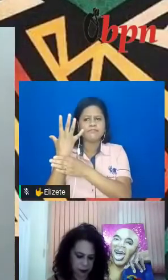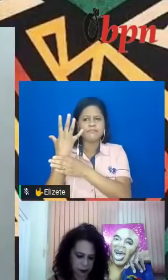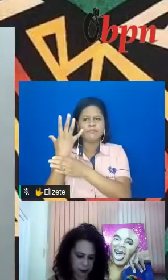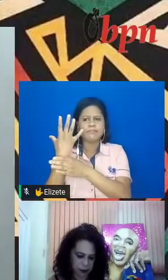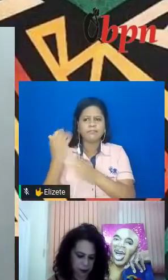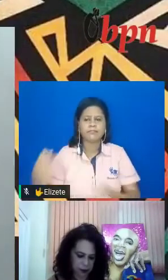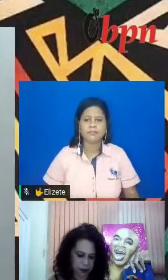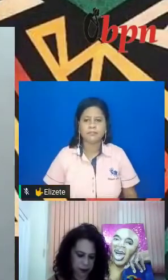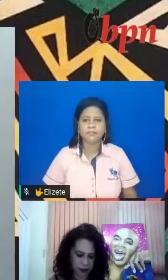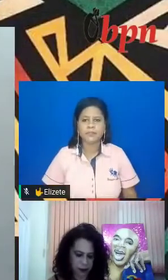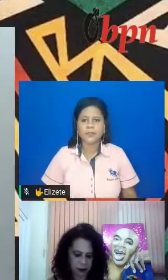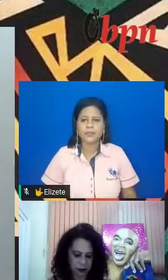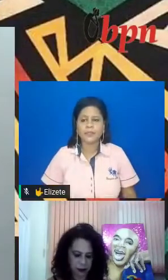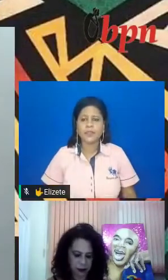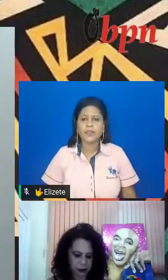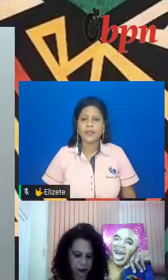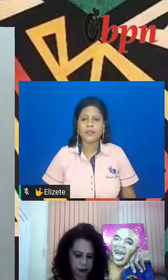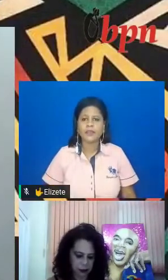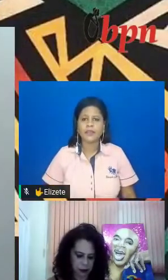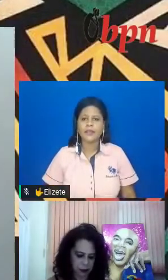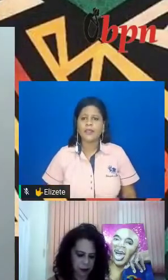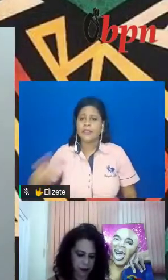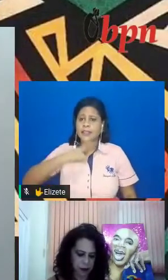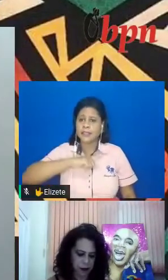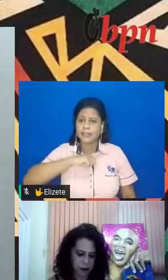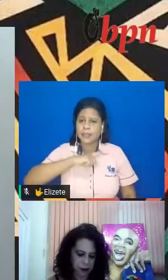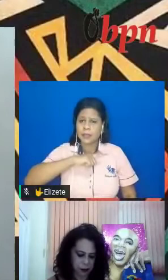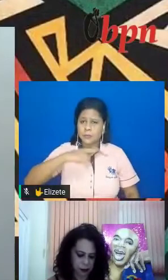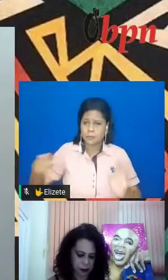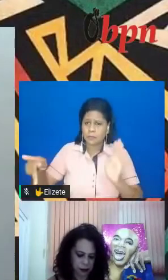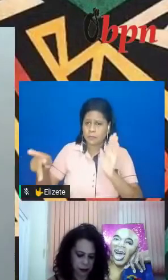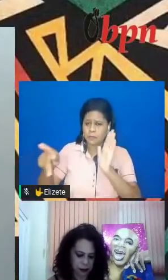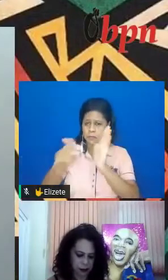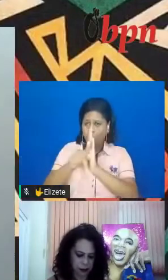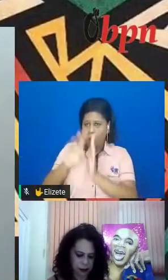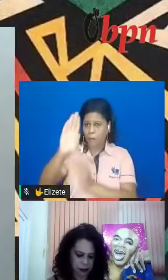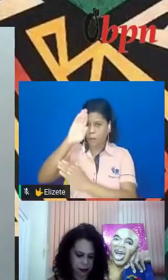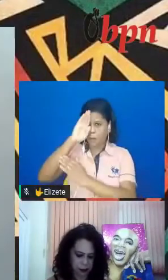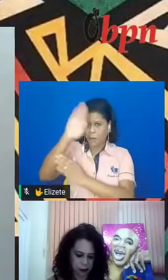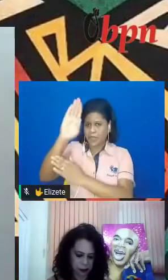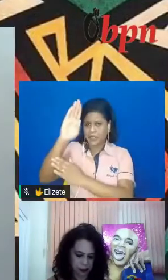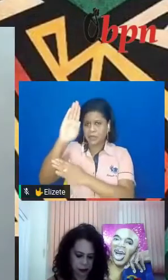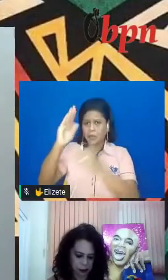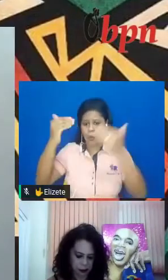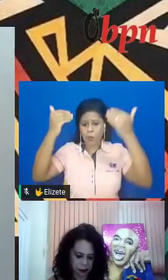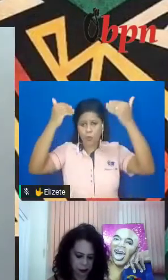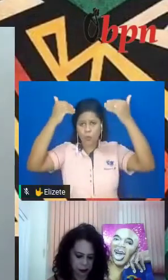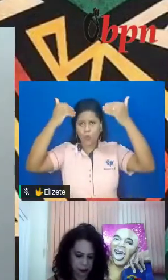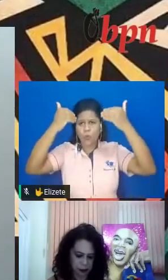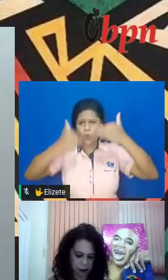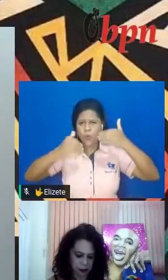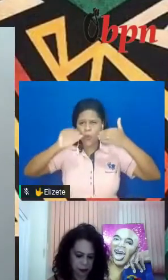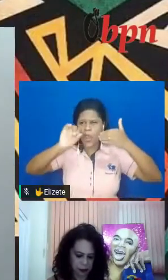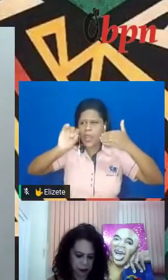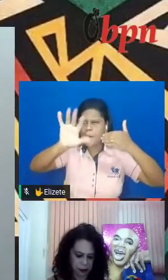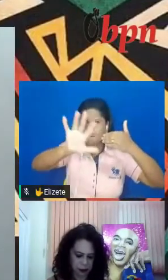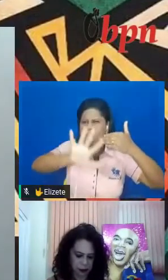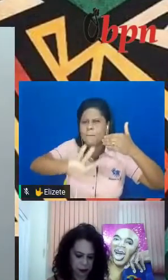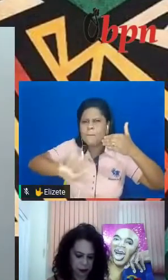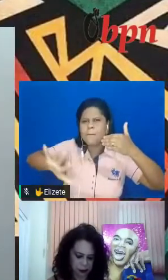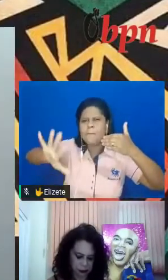tendo como pilar a imagem de um corpo, que é a imagem desse corpo